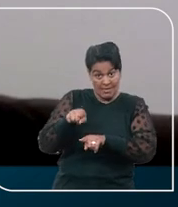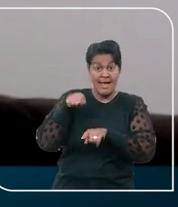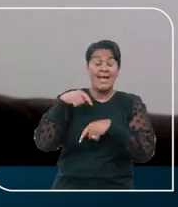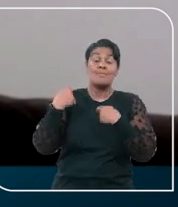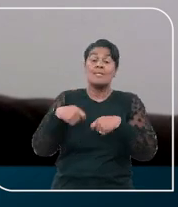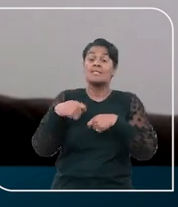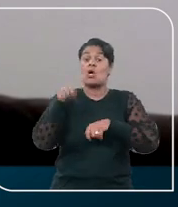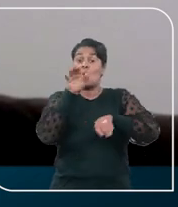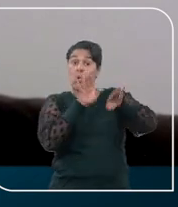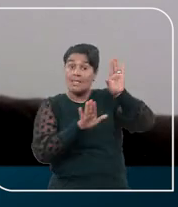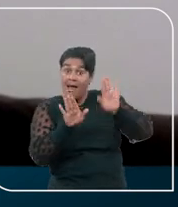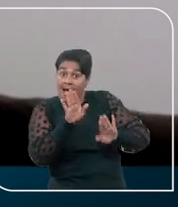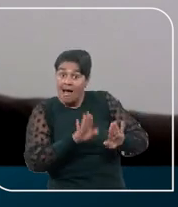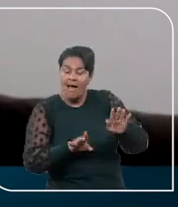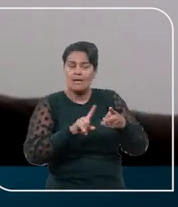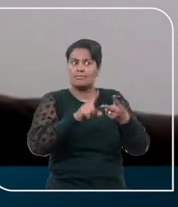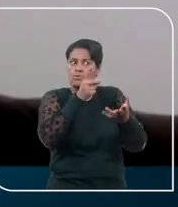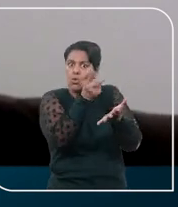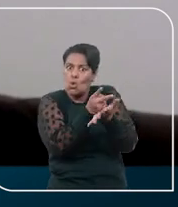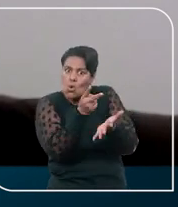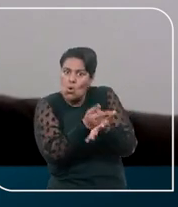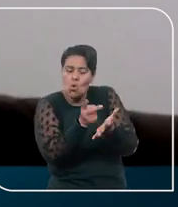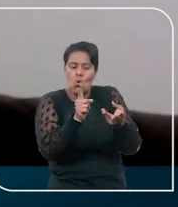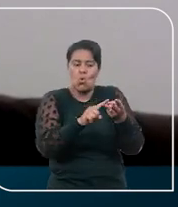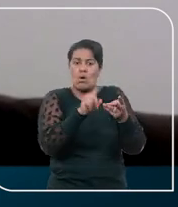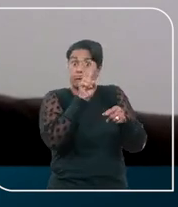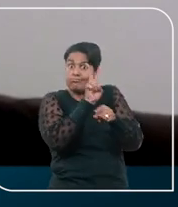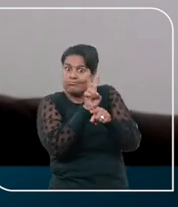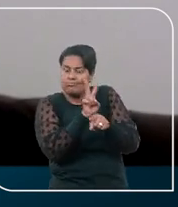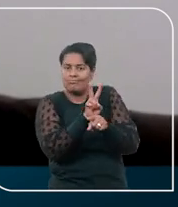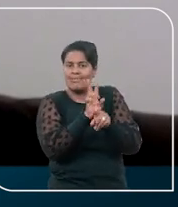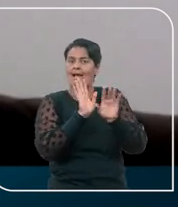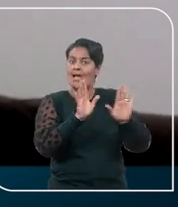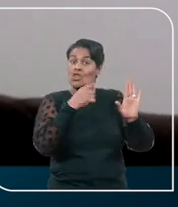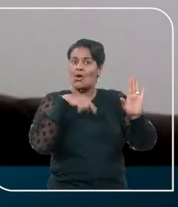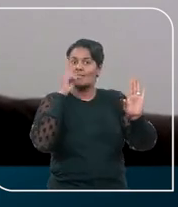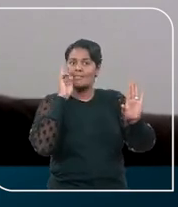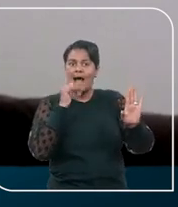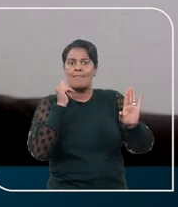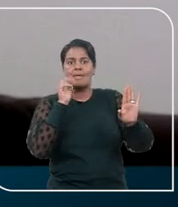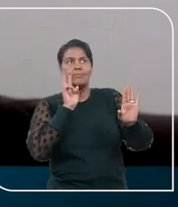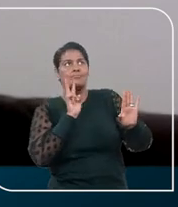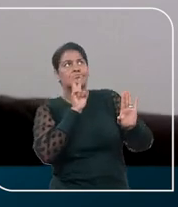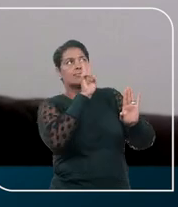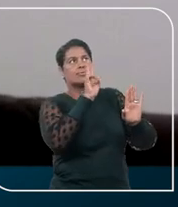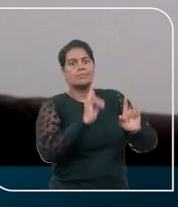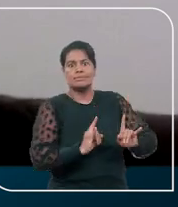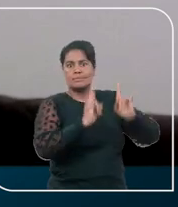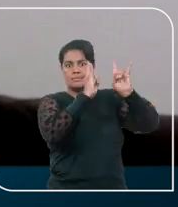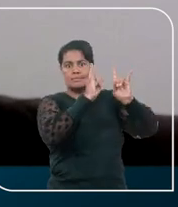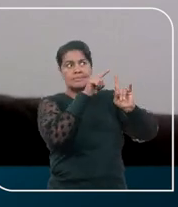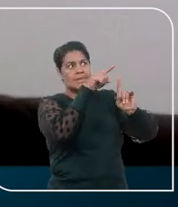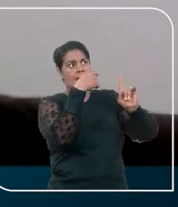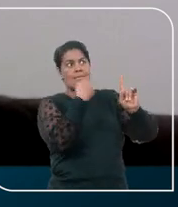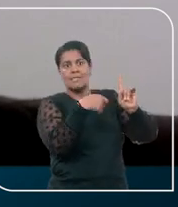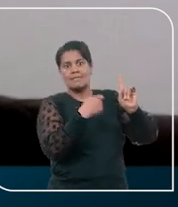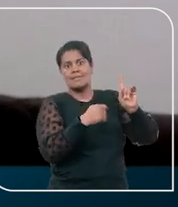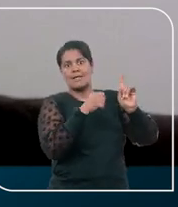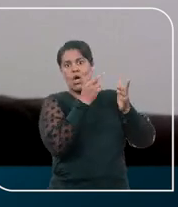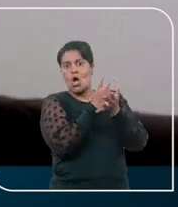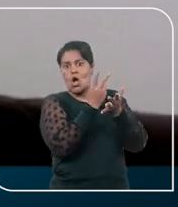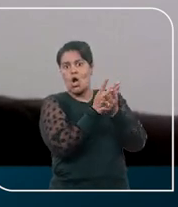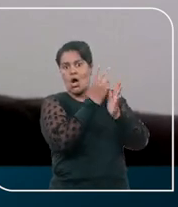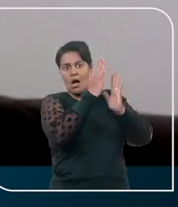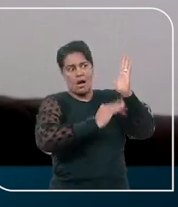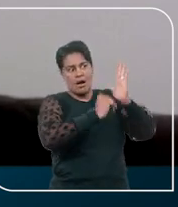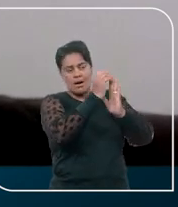partes comuns, sabemos que a fachada integra as partes comuns e ela pode perecer, ela necessita conservar e manter. E